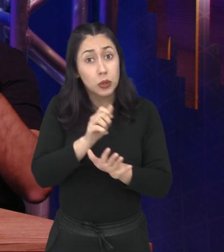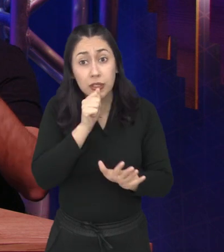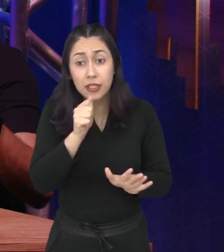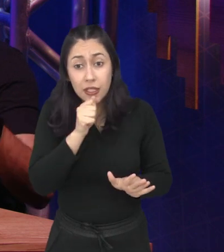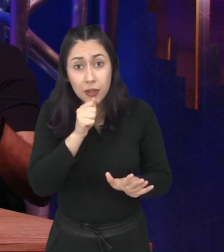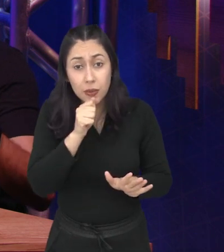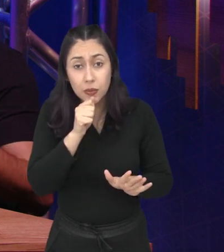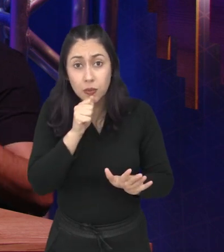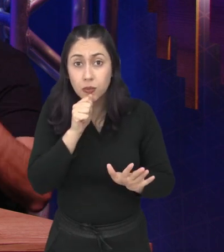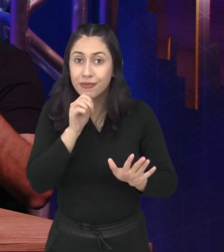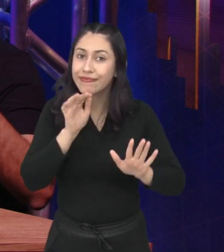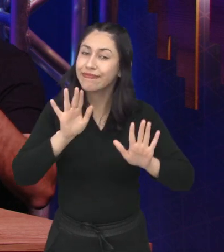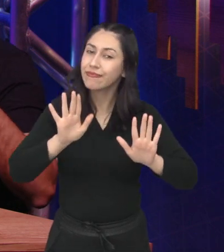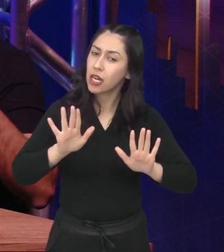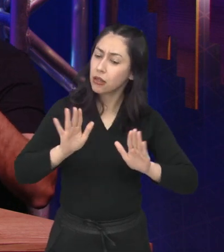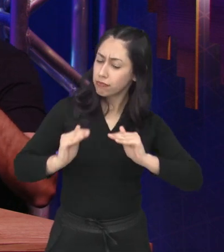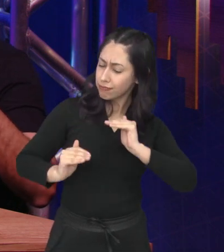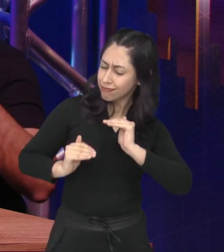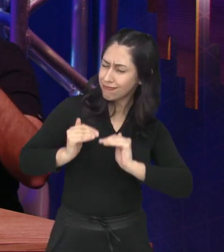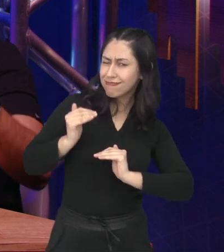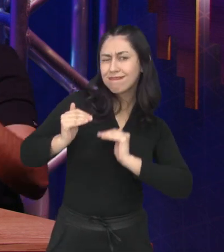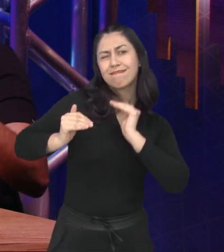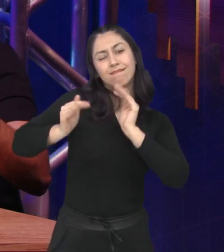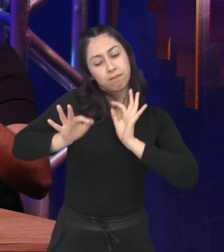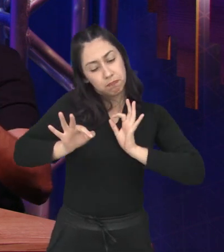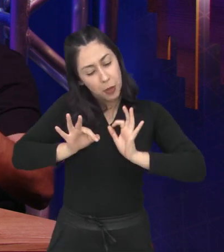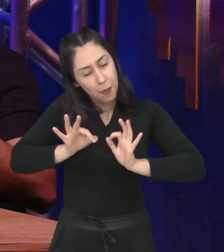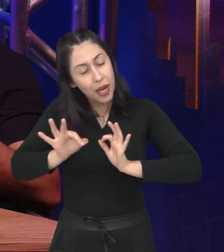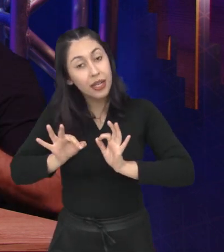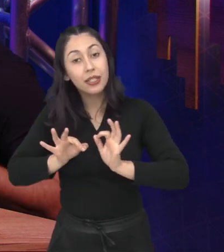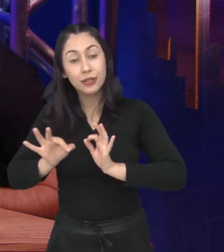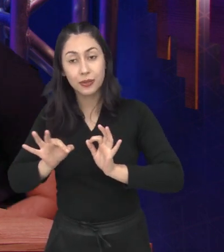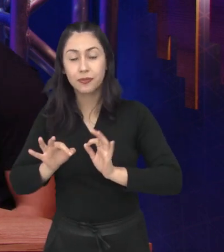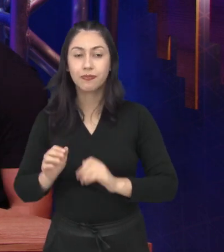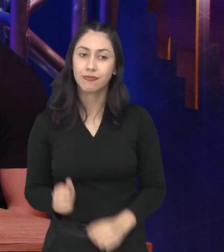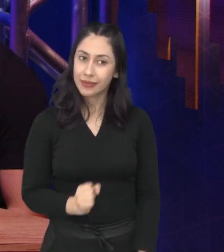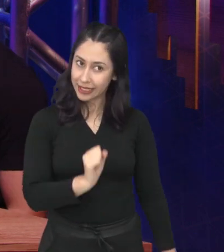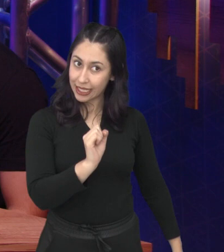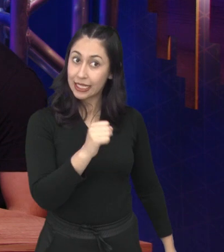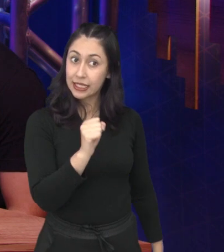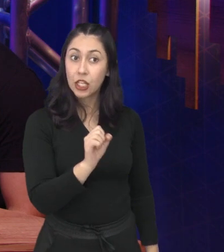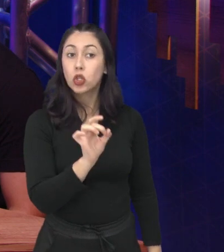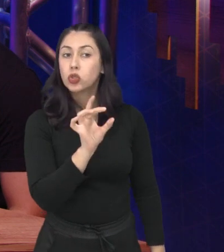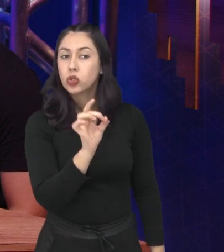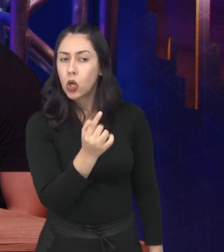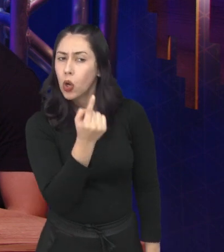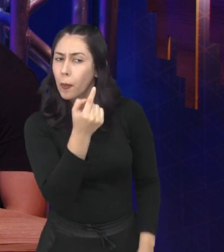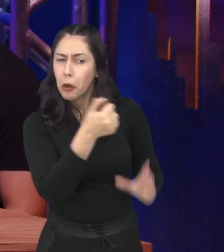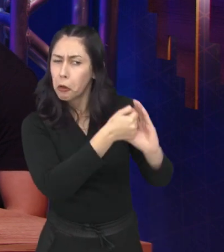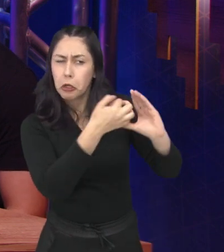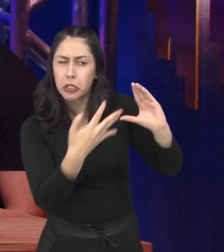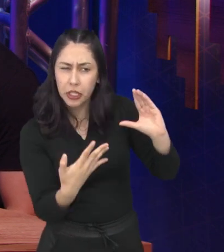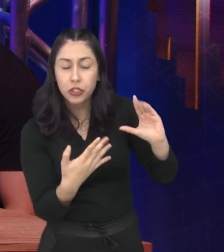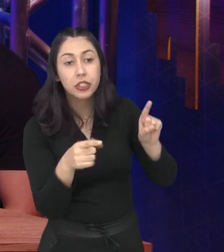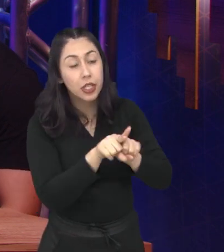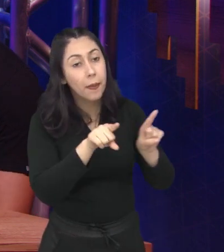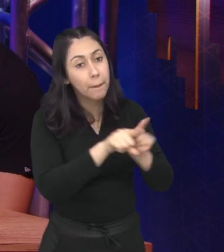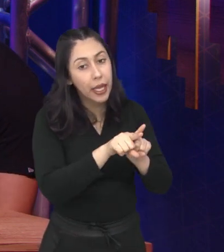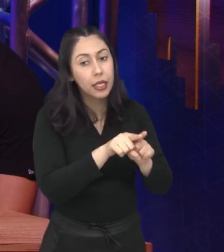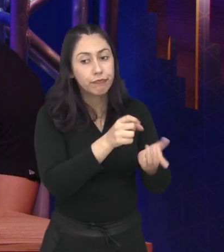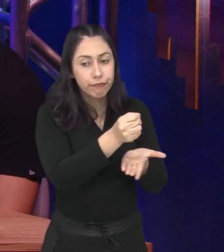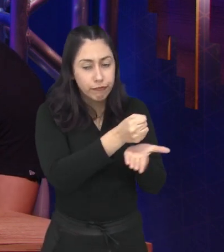Você não está pronto, você está se construindo. Exato. Né? E, Samuel, vou te contar só mais um aspecto,